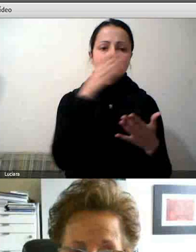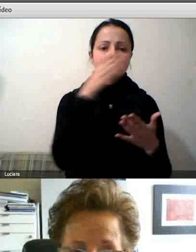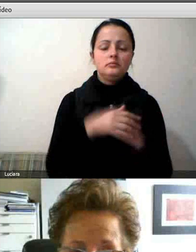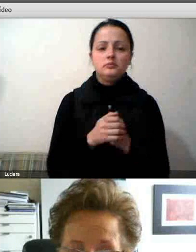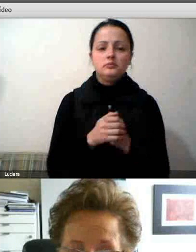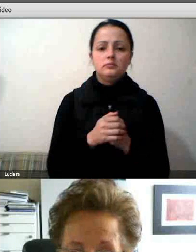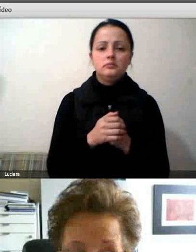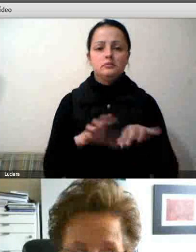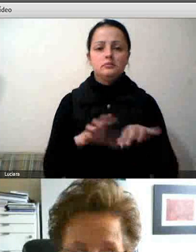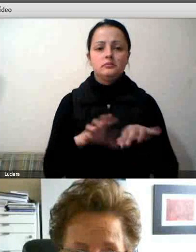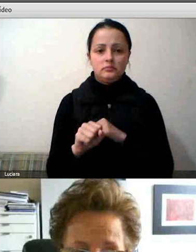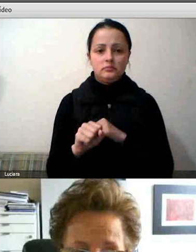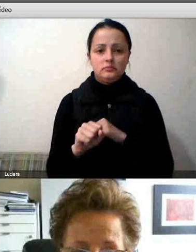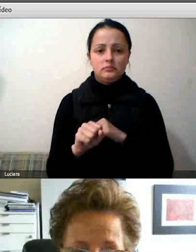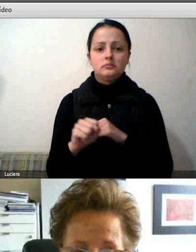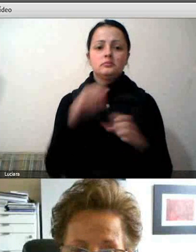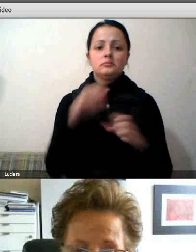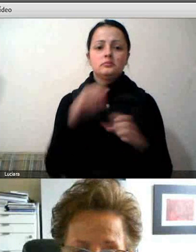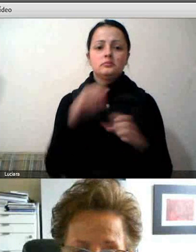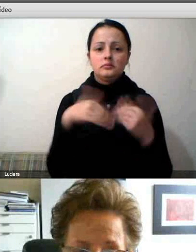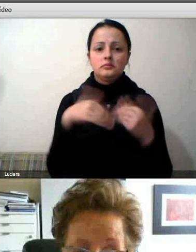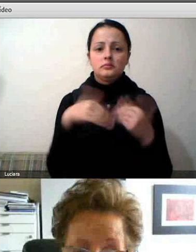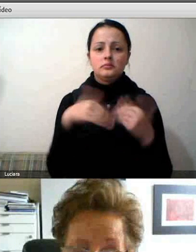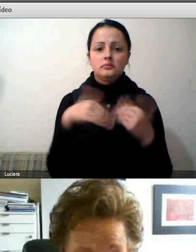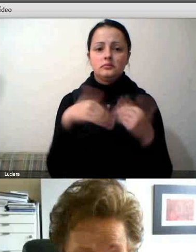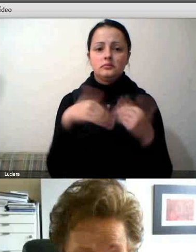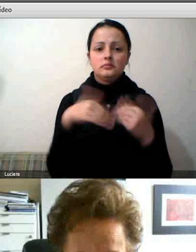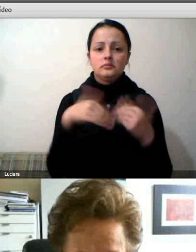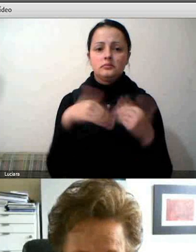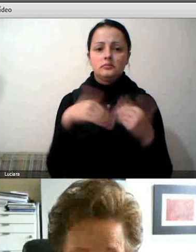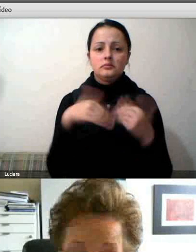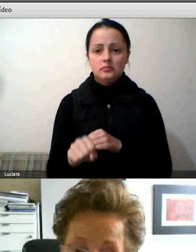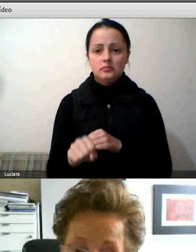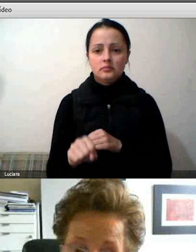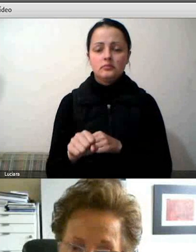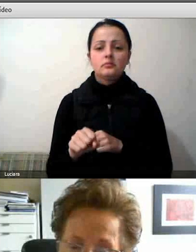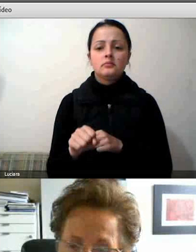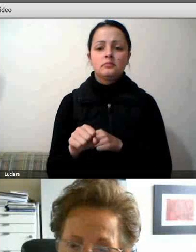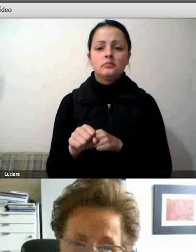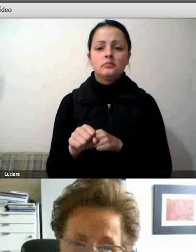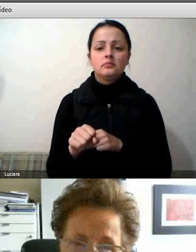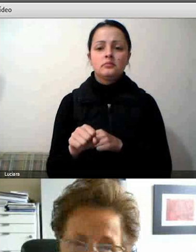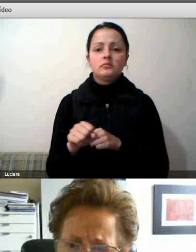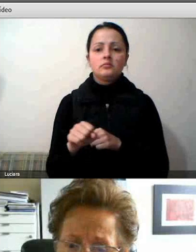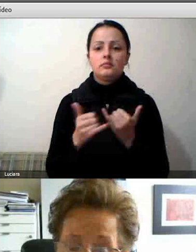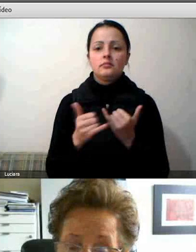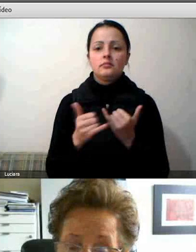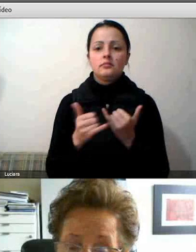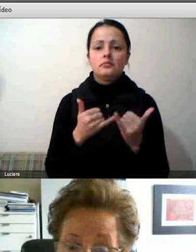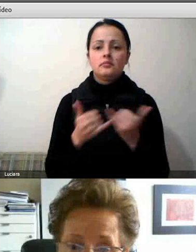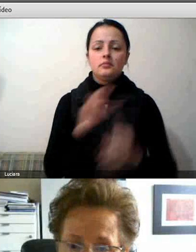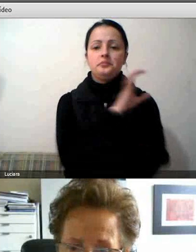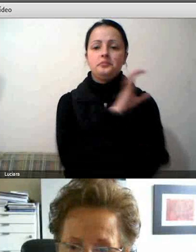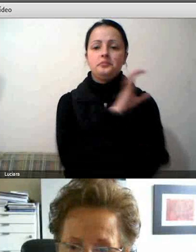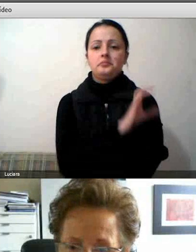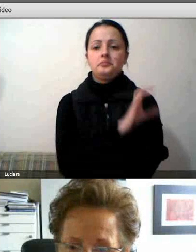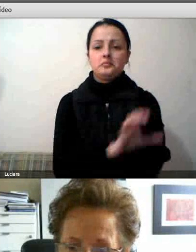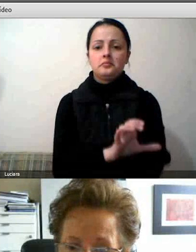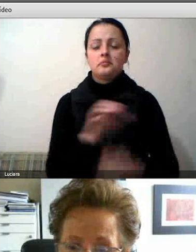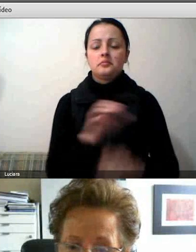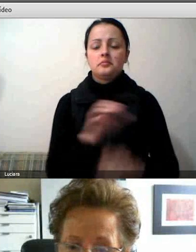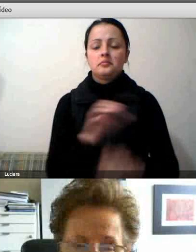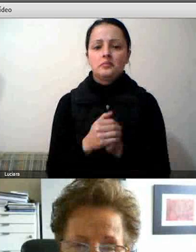fazer nas escolas, direcionar as formações existentes, porque essas formações eram muito sobre ferramentas, por